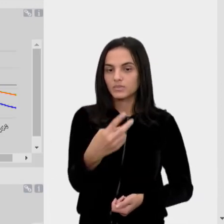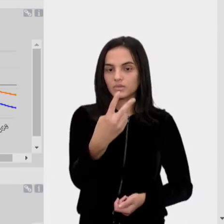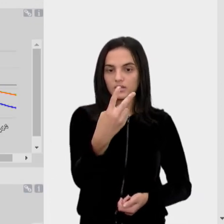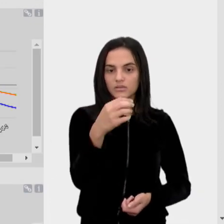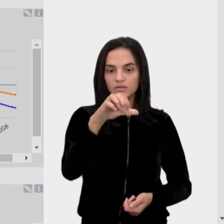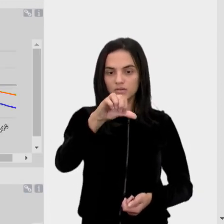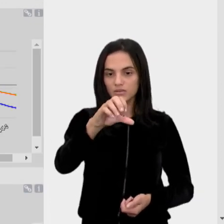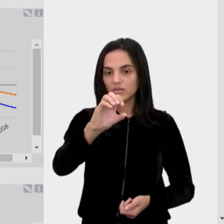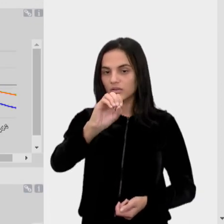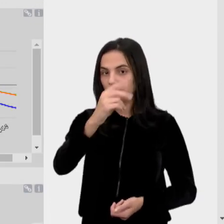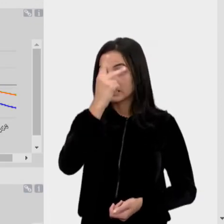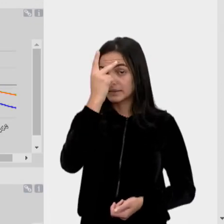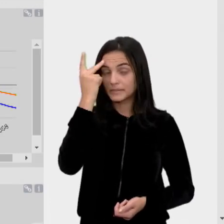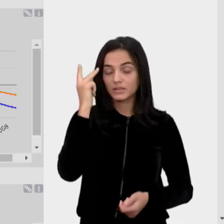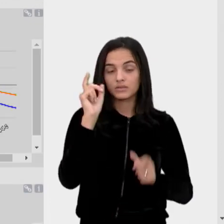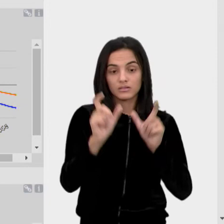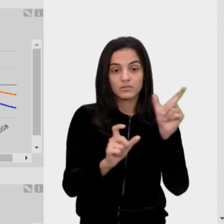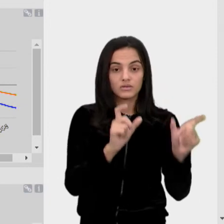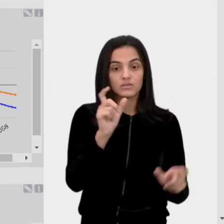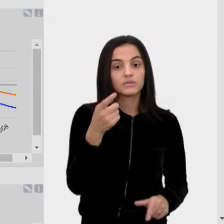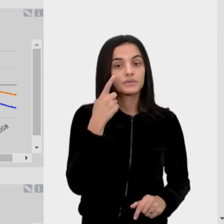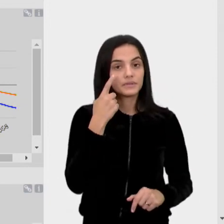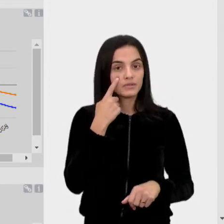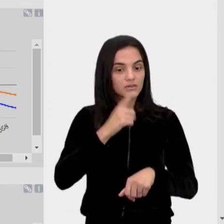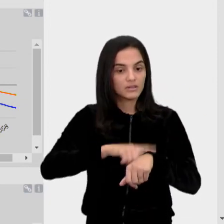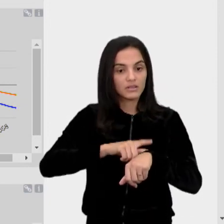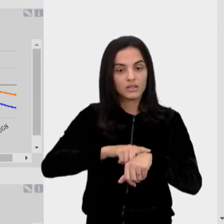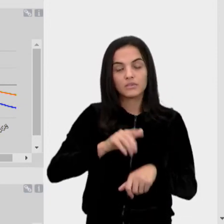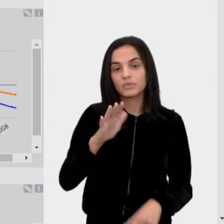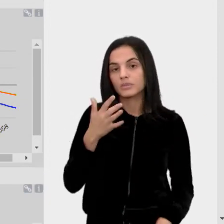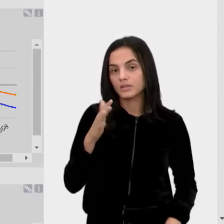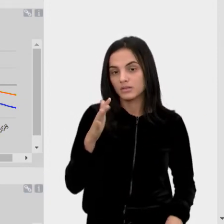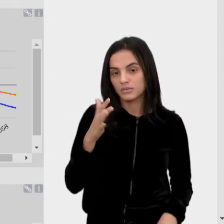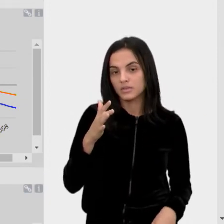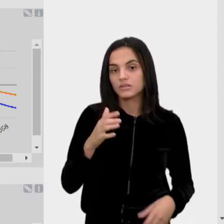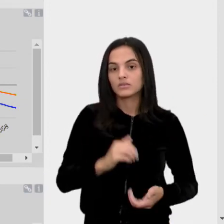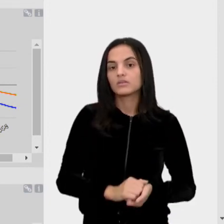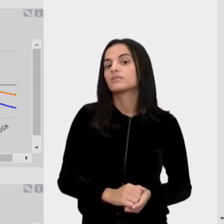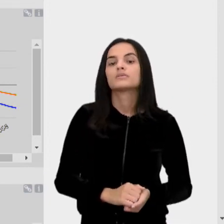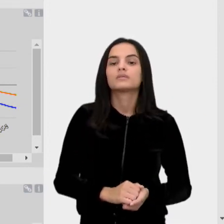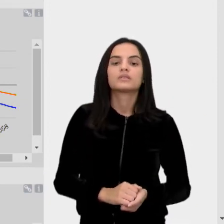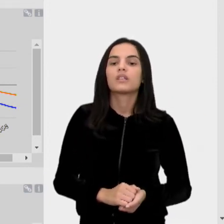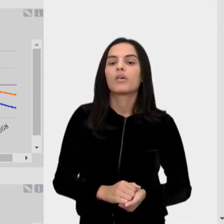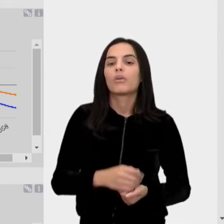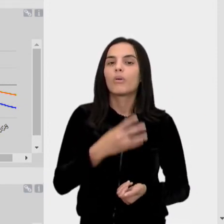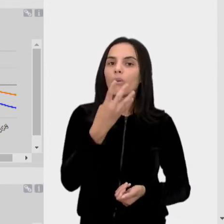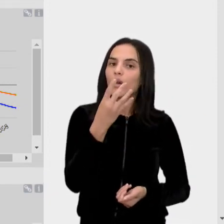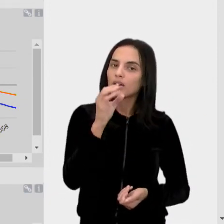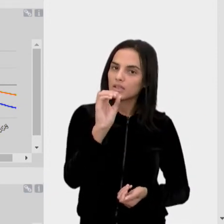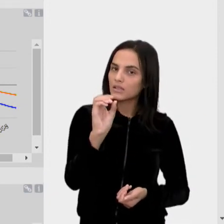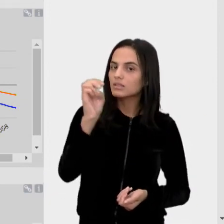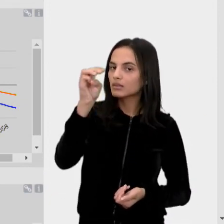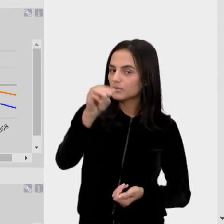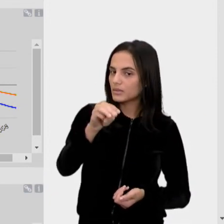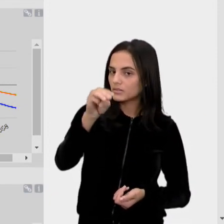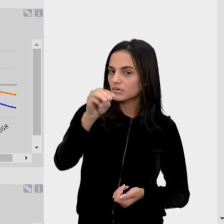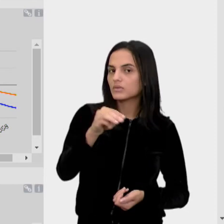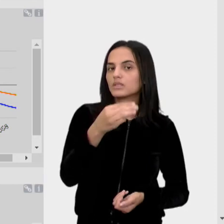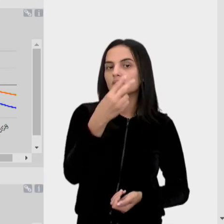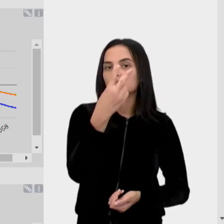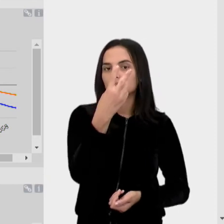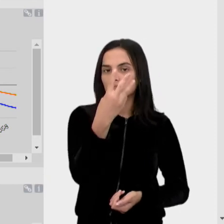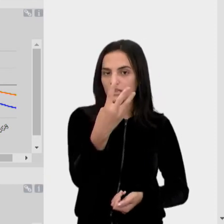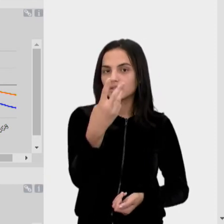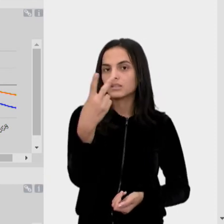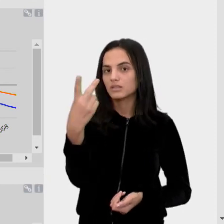3.376.290 pessoas. E olha só o tempo médio aí de aumento da população. 40 minutos e